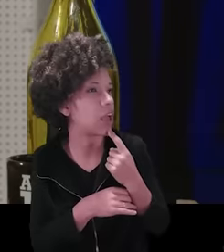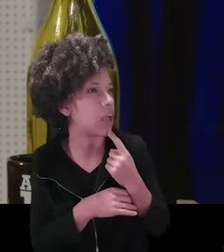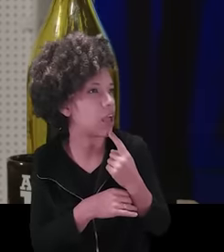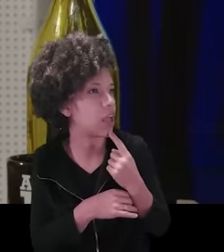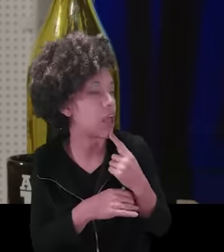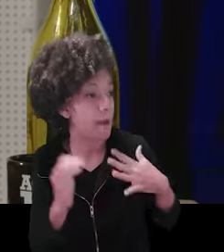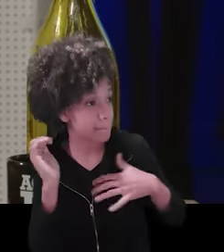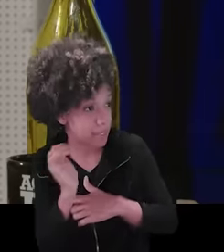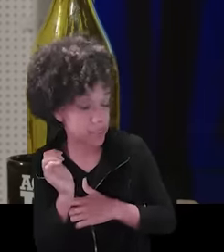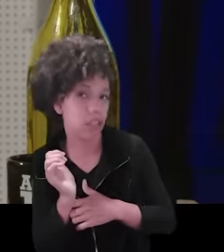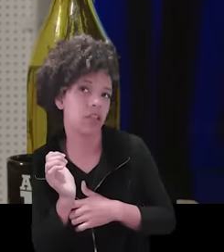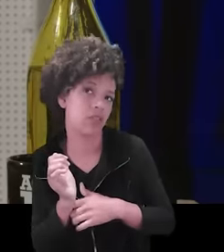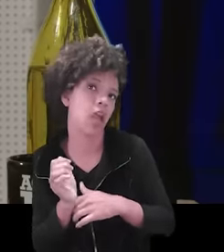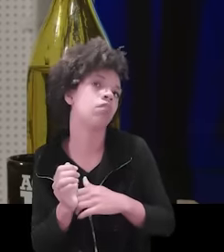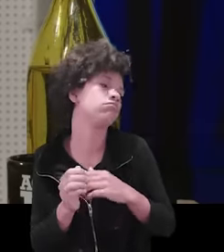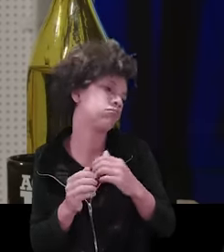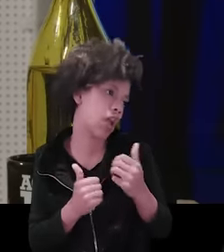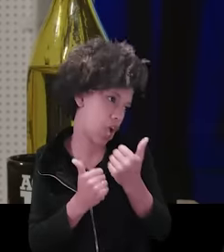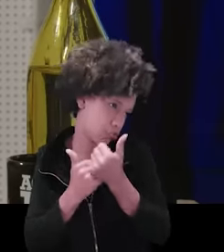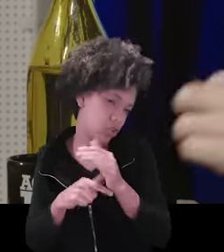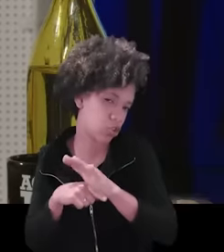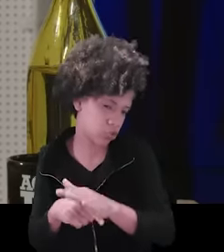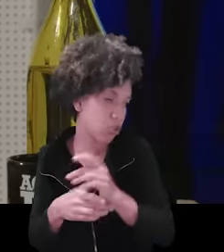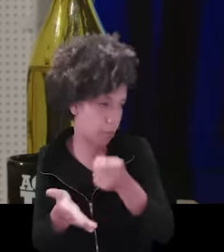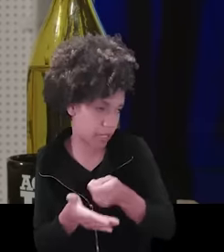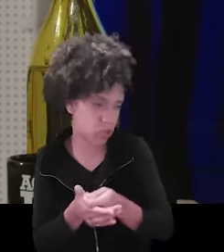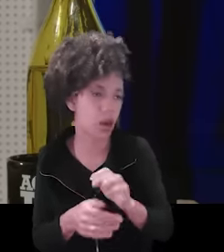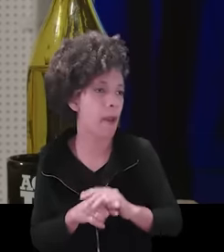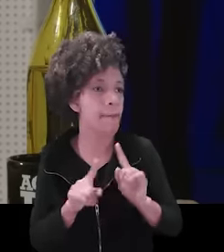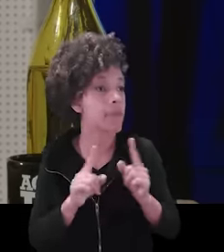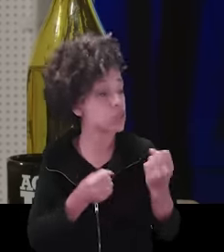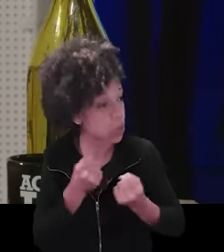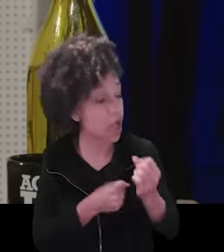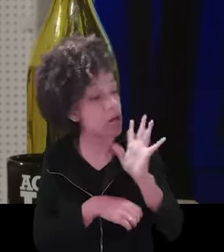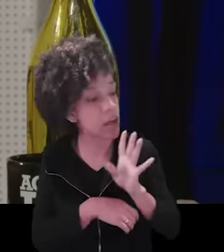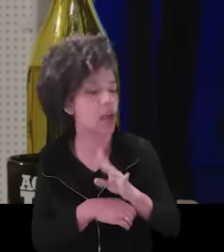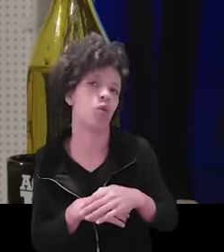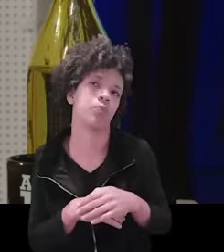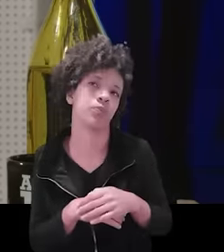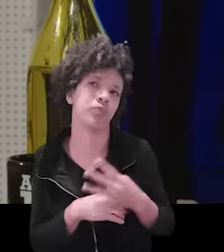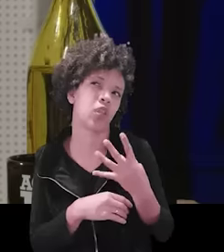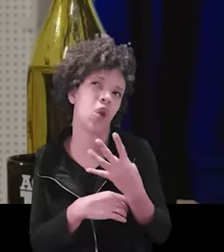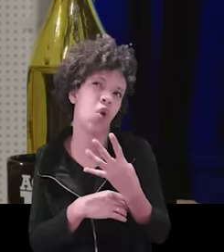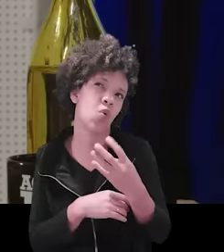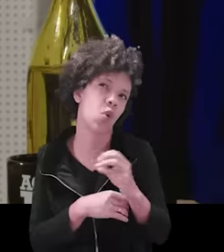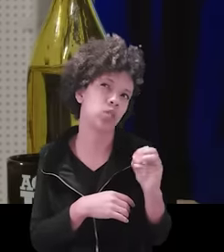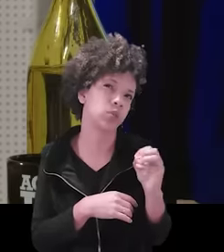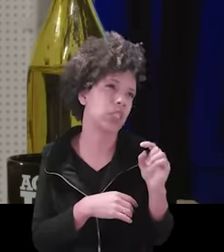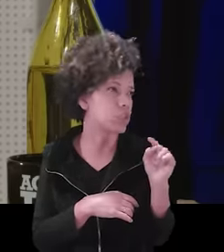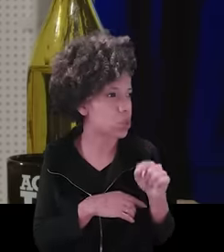você bater no carro de alguém e cobre a terceira isso é obrigatório então um carro legal uns